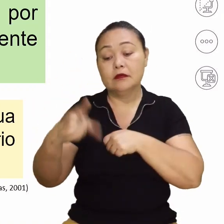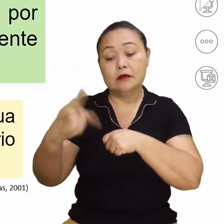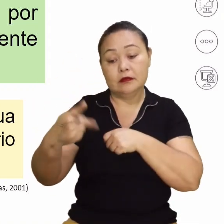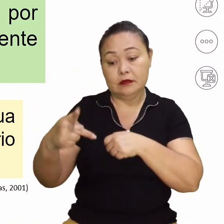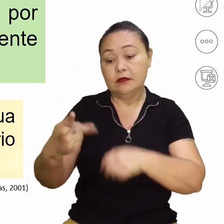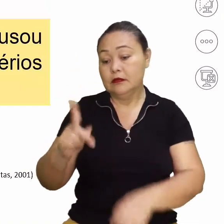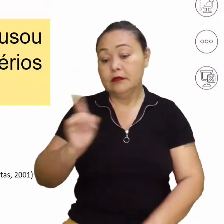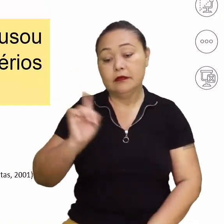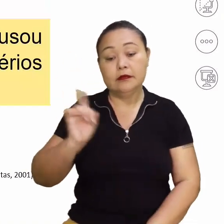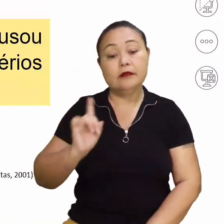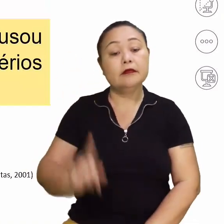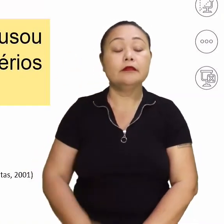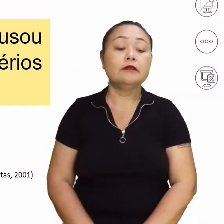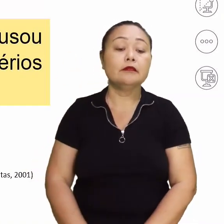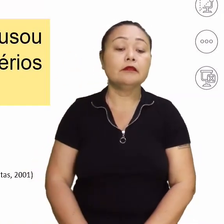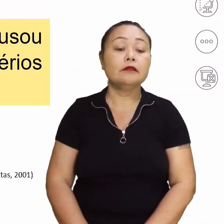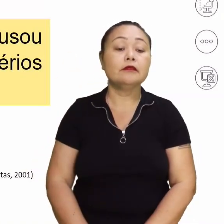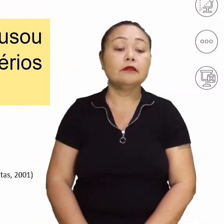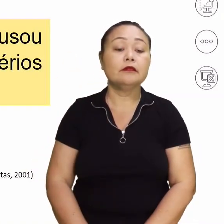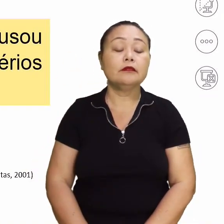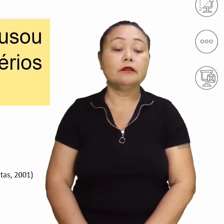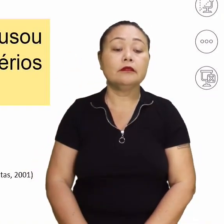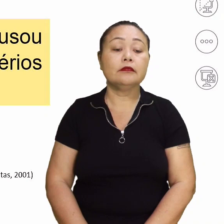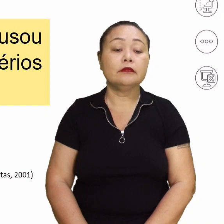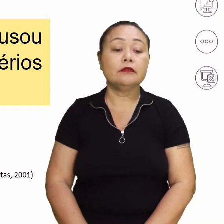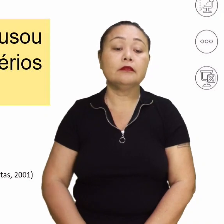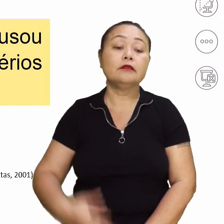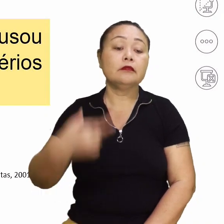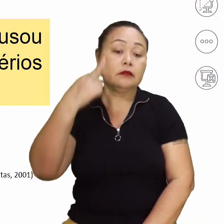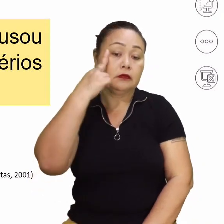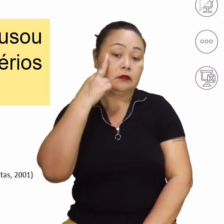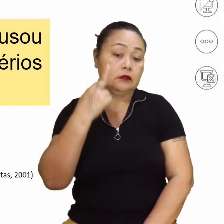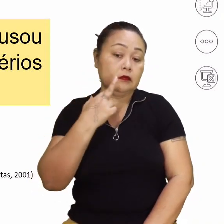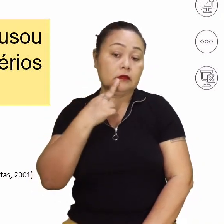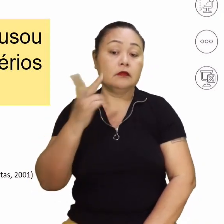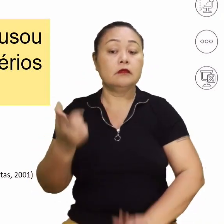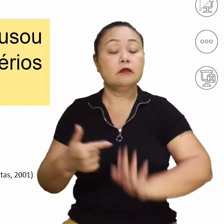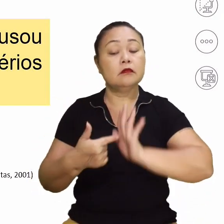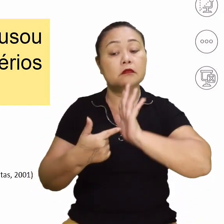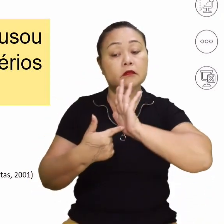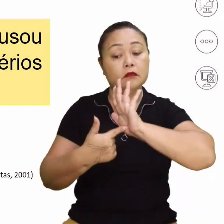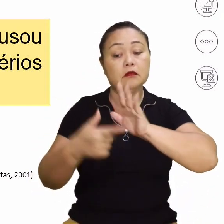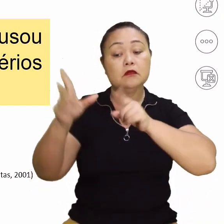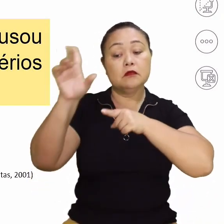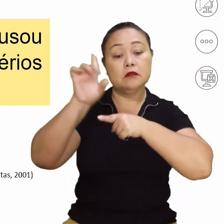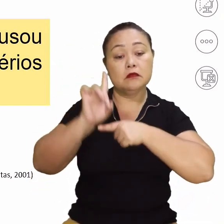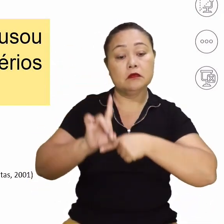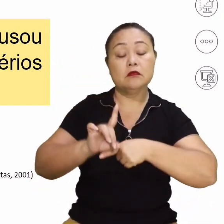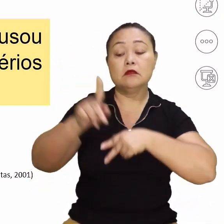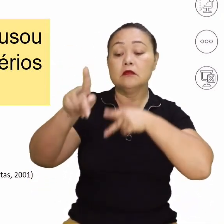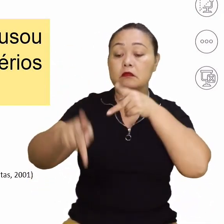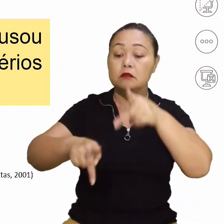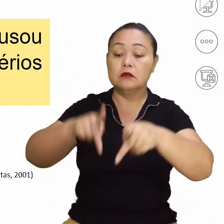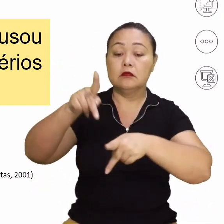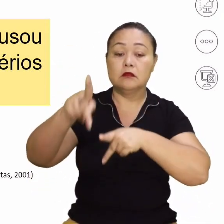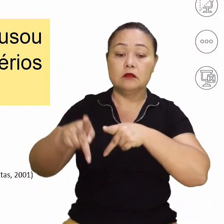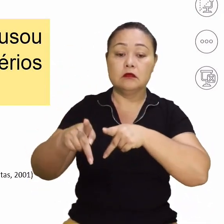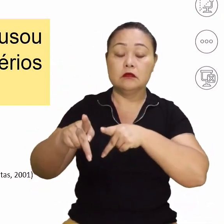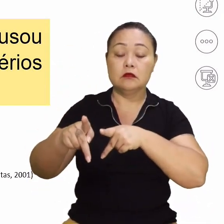daqui Professor Pois é bem Rondônia além de apresentar uma baixa densidade populacional